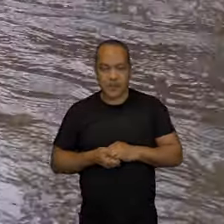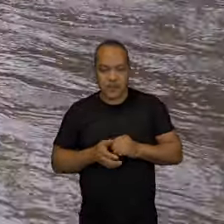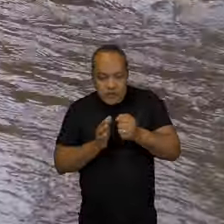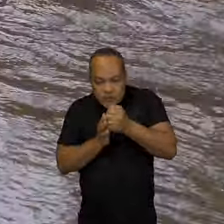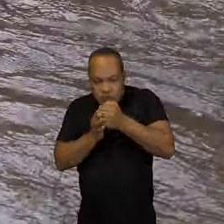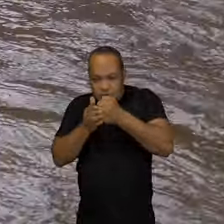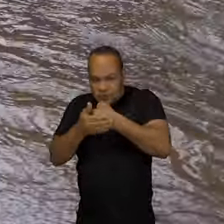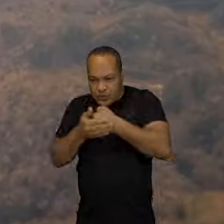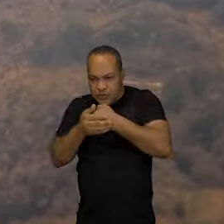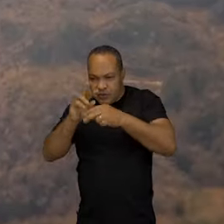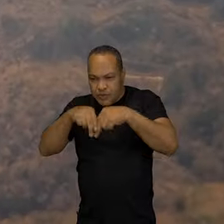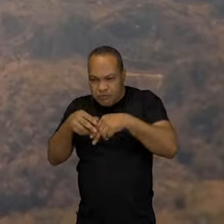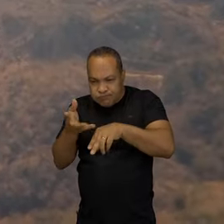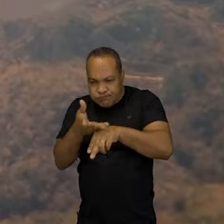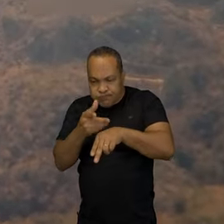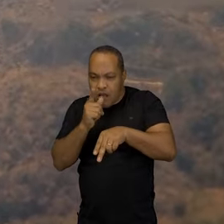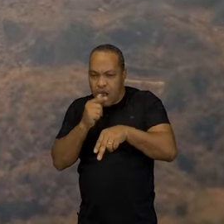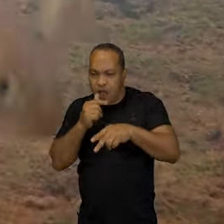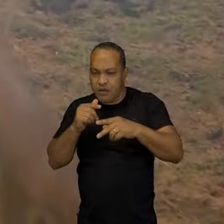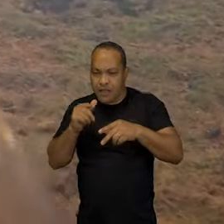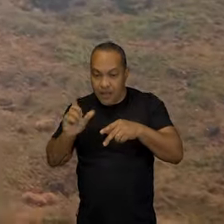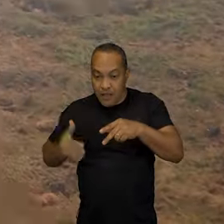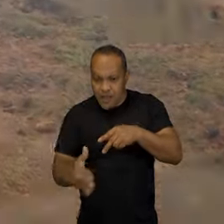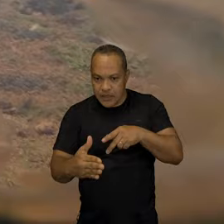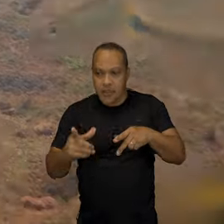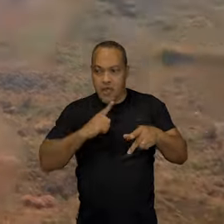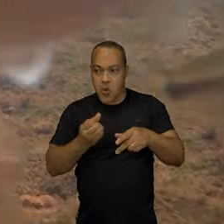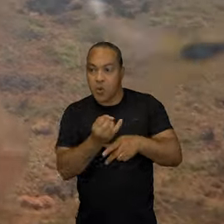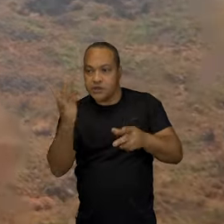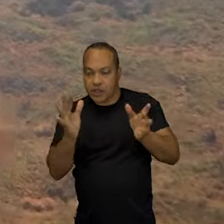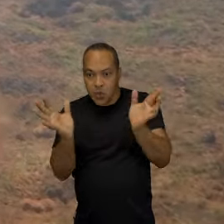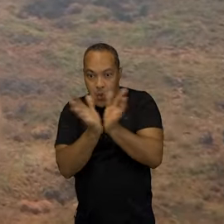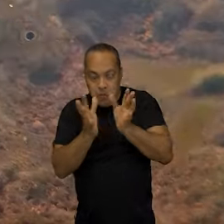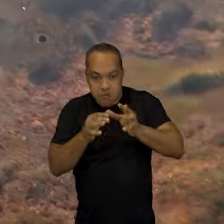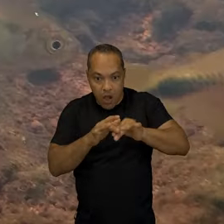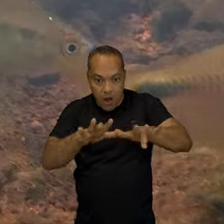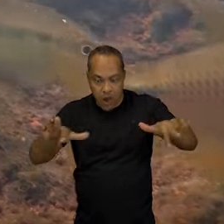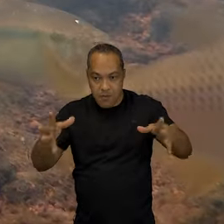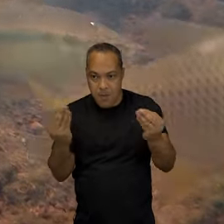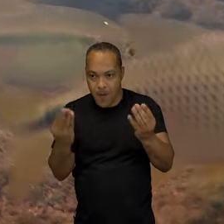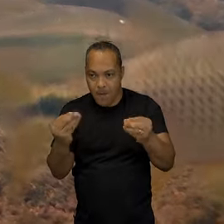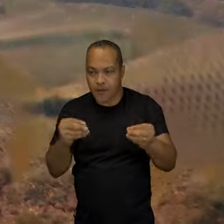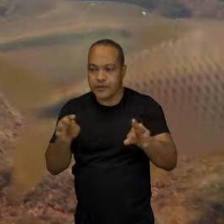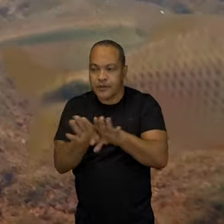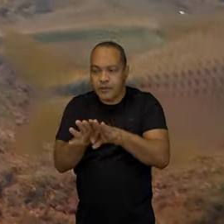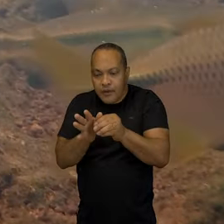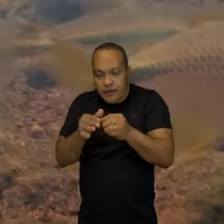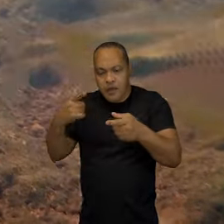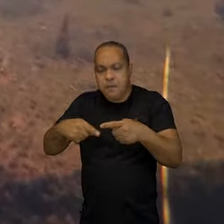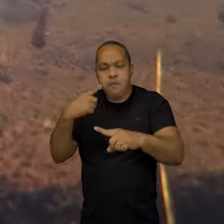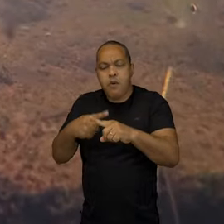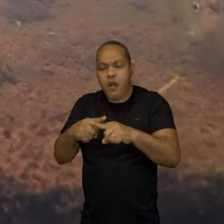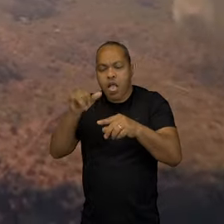Ocultos pela turbulência das águas, lambaris formam grandes cardumes. E eles estão aqui